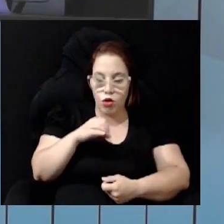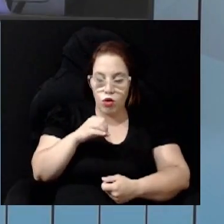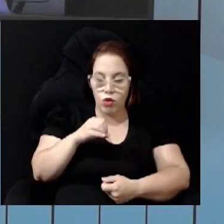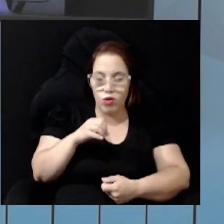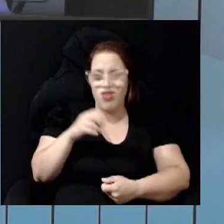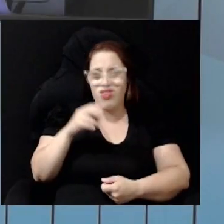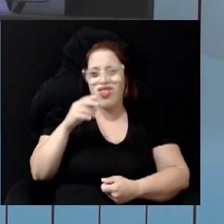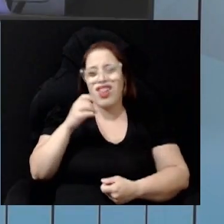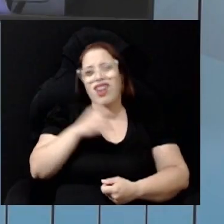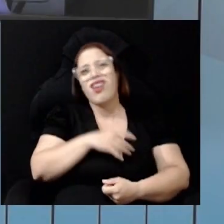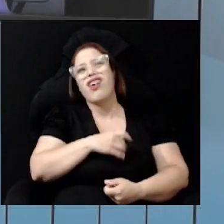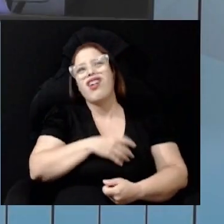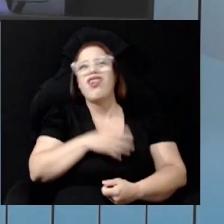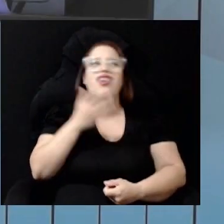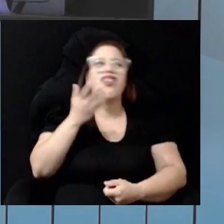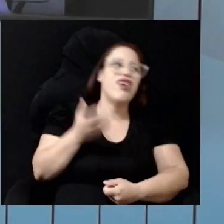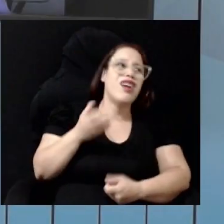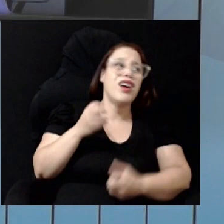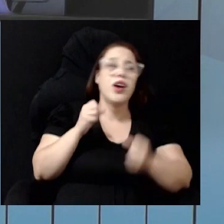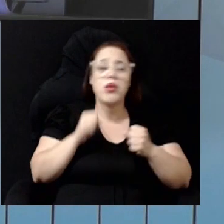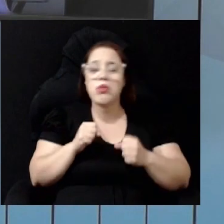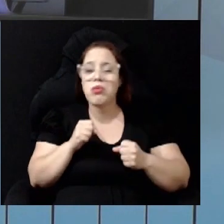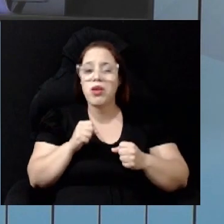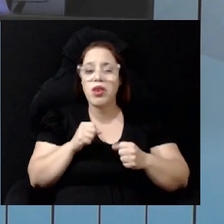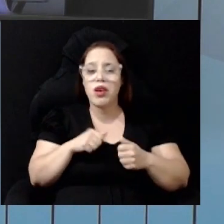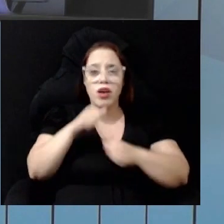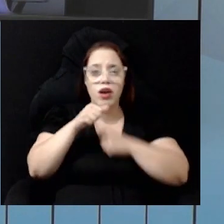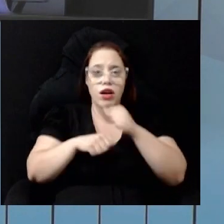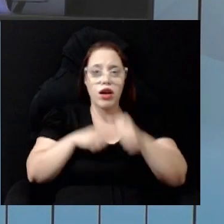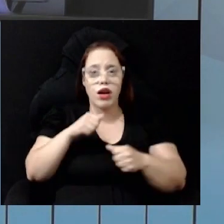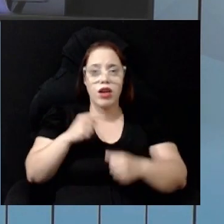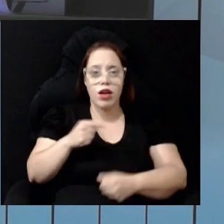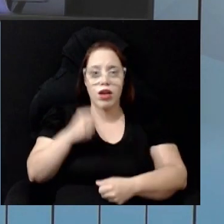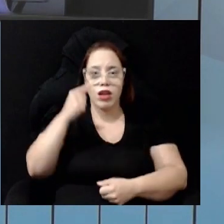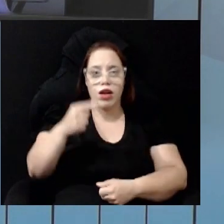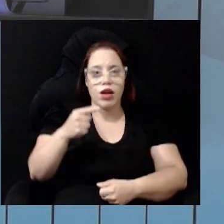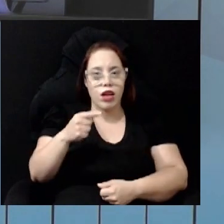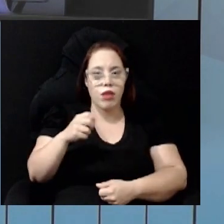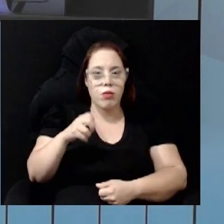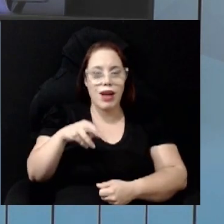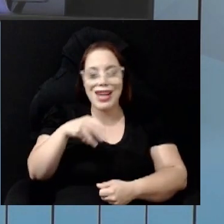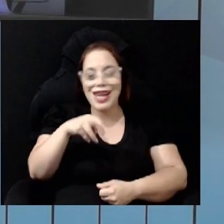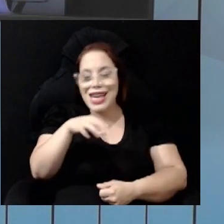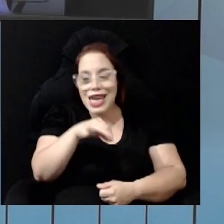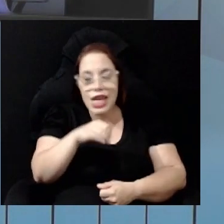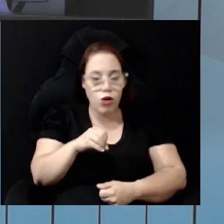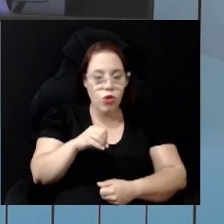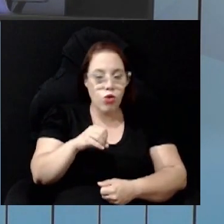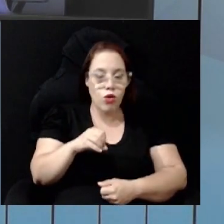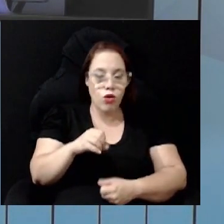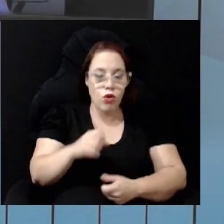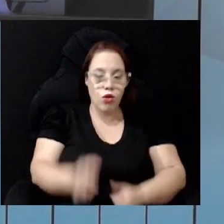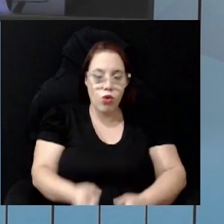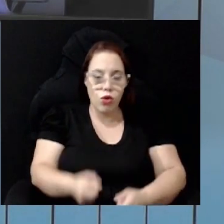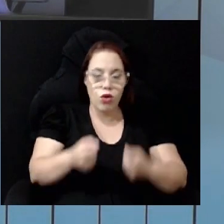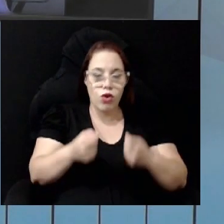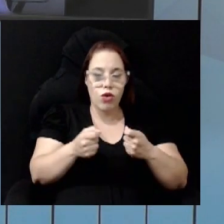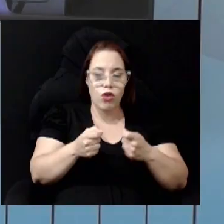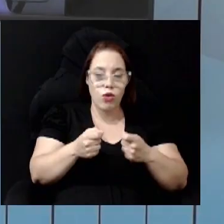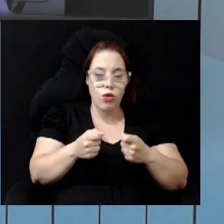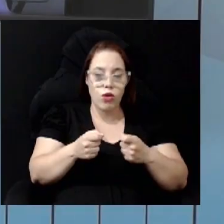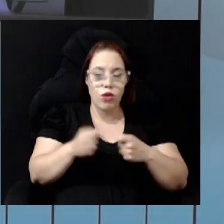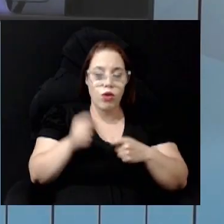aquele medo, né, mas será que não pode transformar depois em algo maligno, né, virar um câncer? Aí por